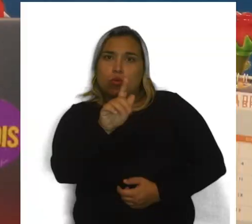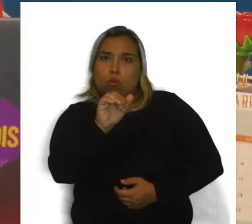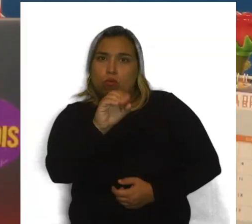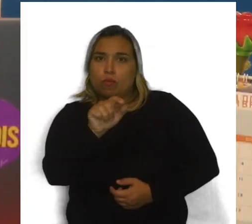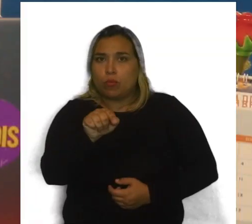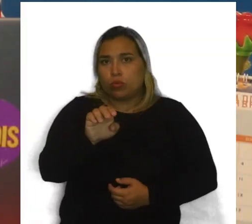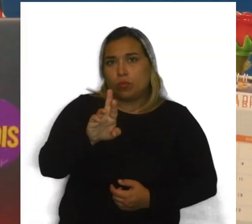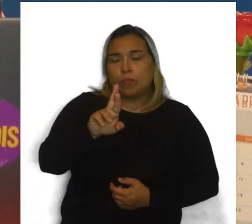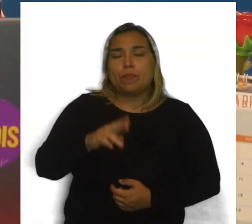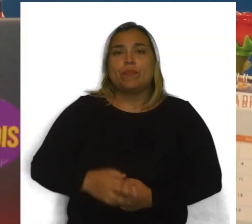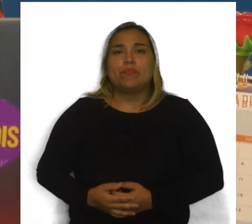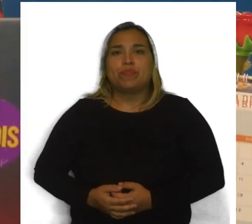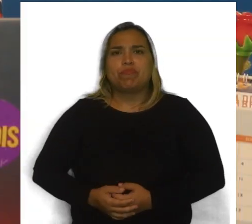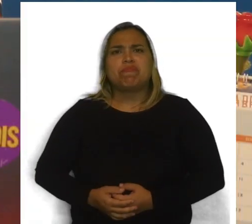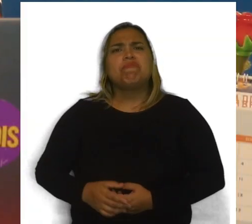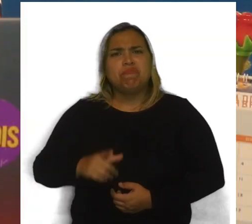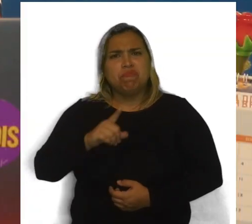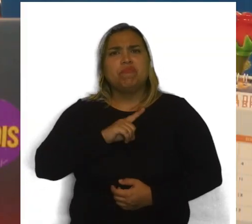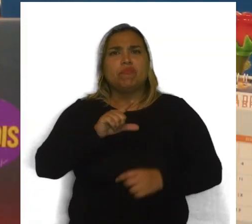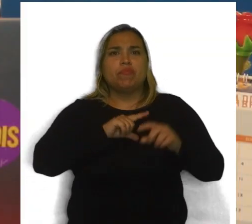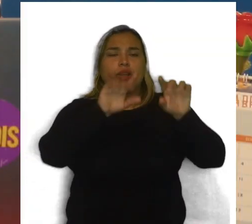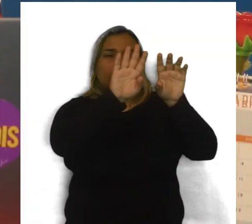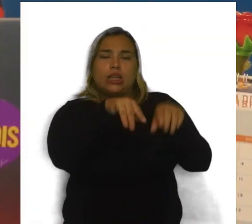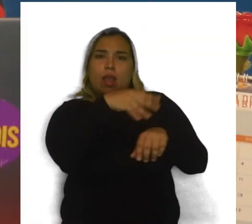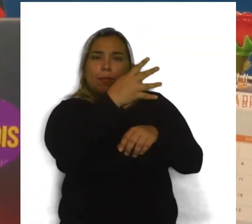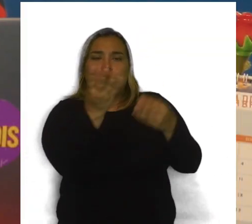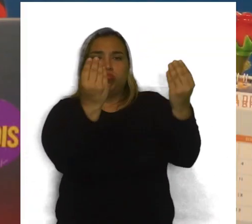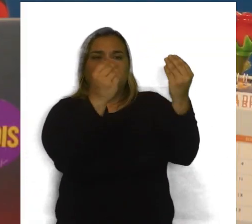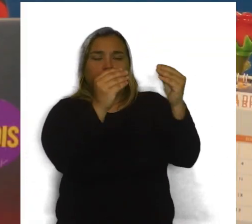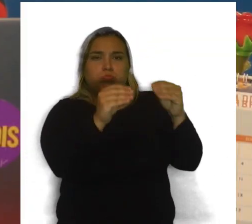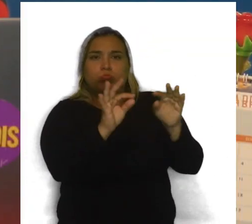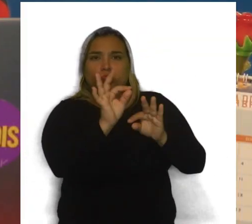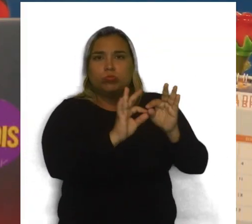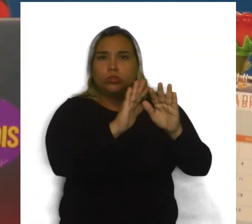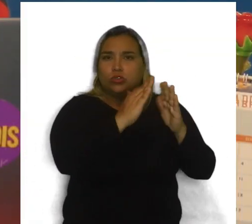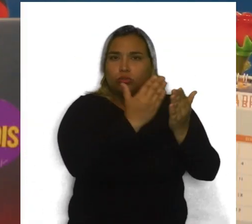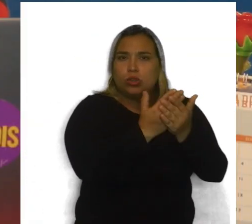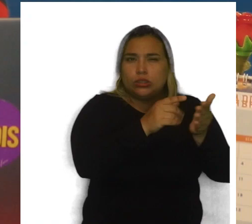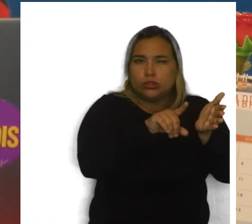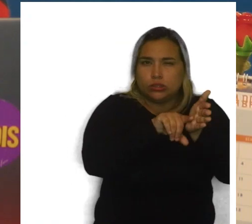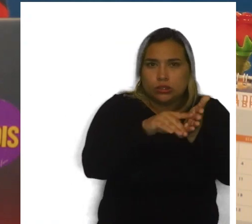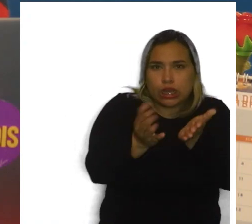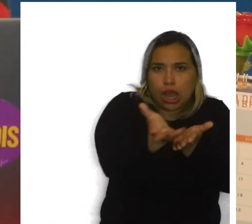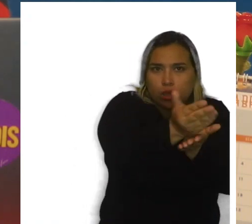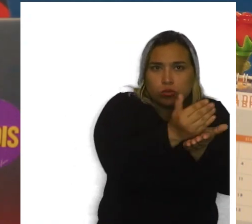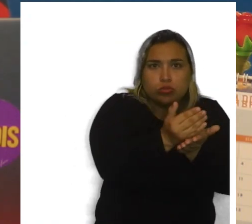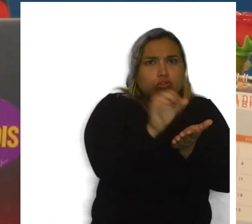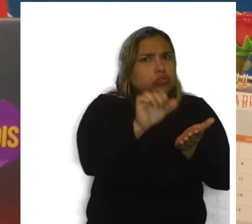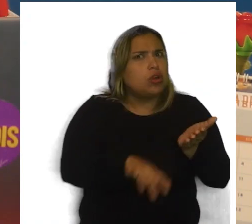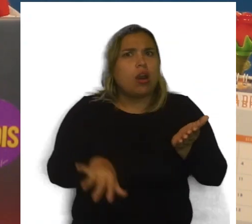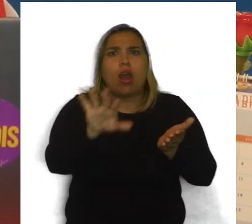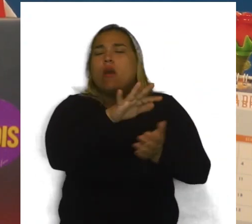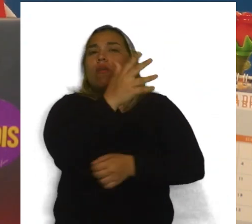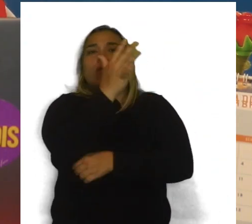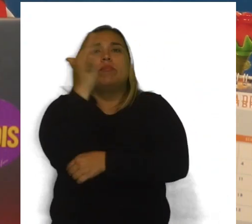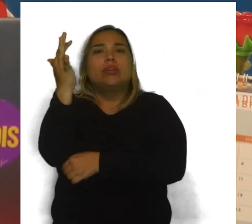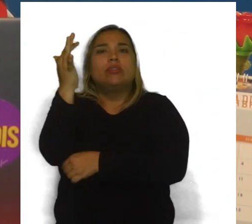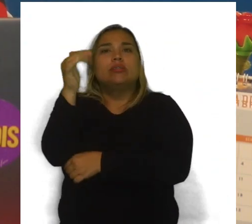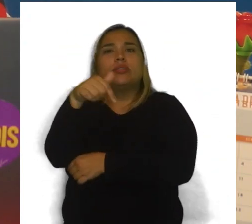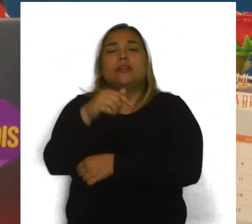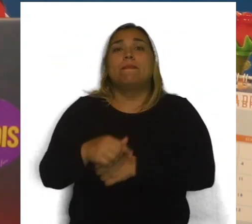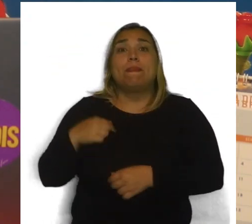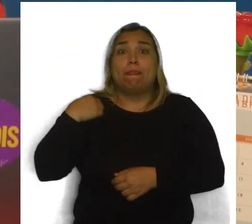consultaesic.ogu.gov.br. Existe uma planilha organizada pela Escola de Dados com base de dados ambientais de todo o Brasil. A gente aqui